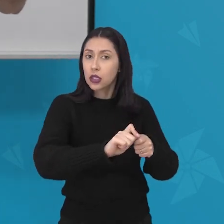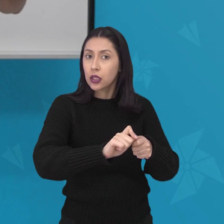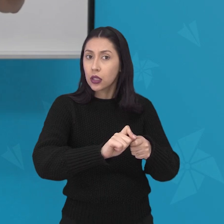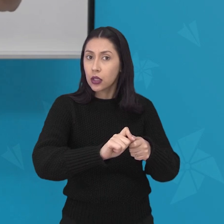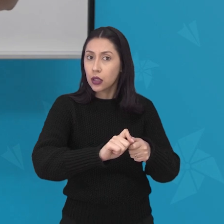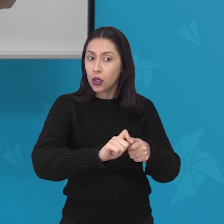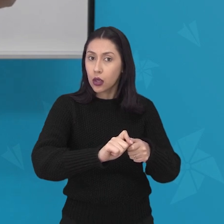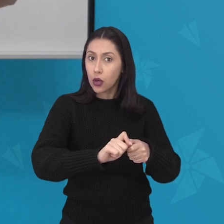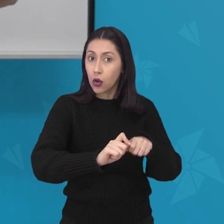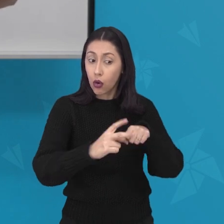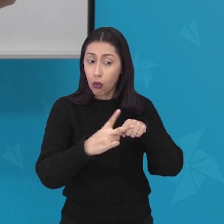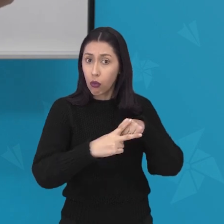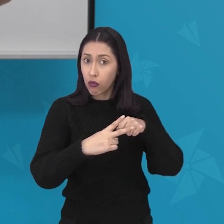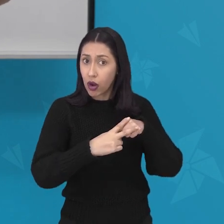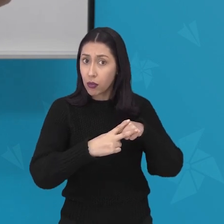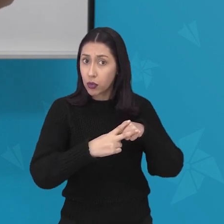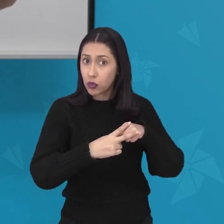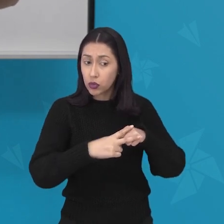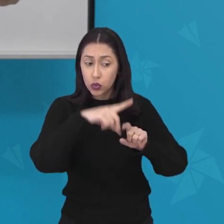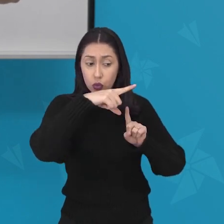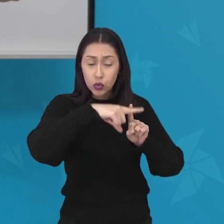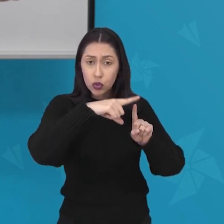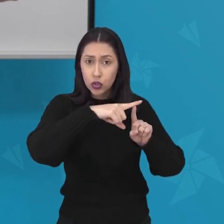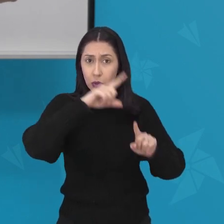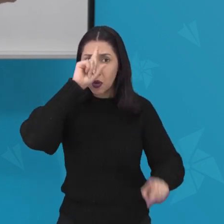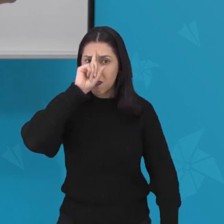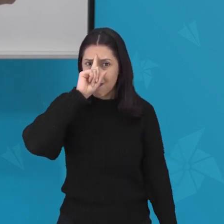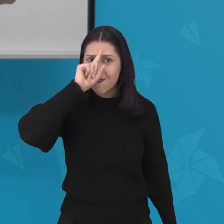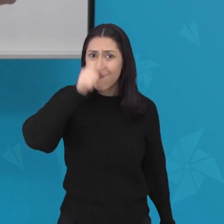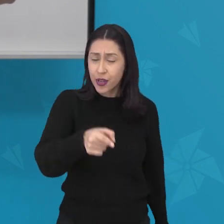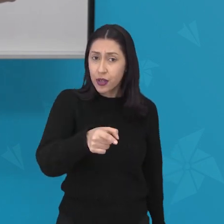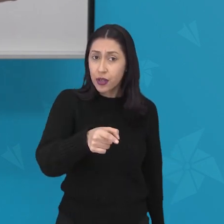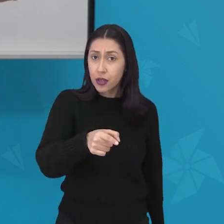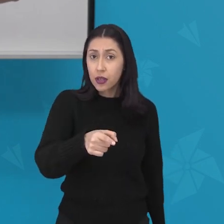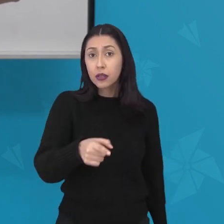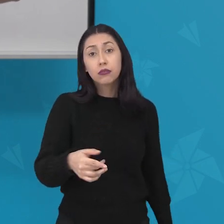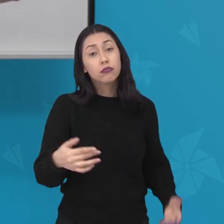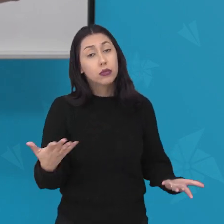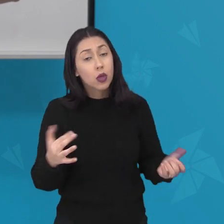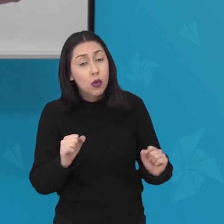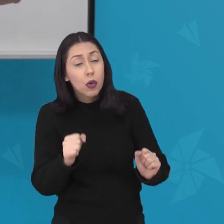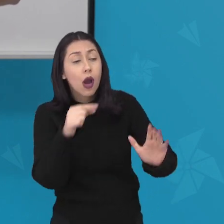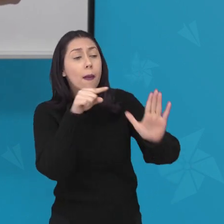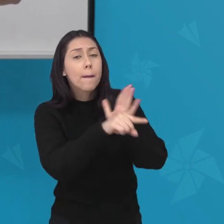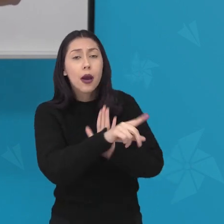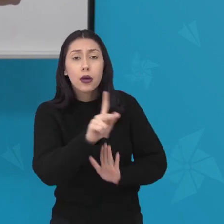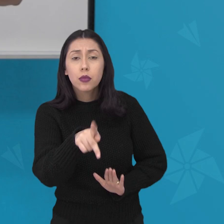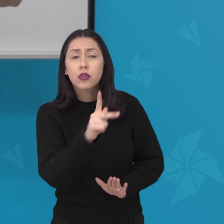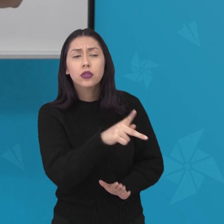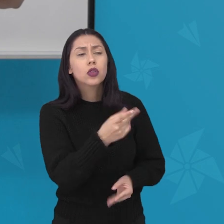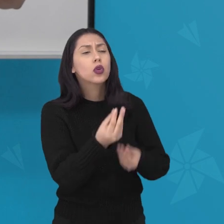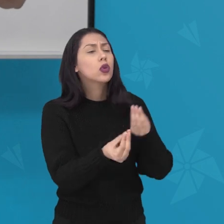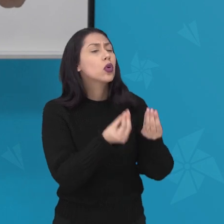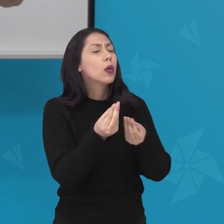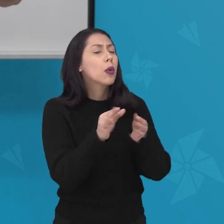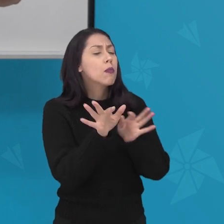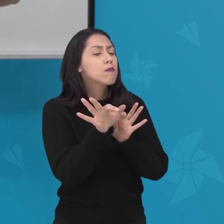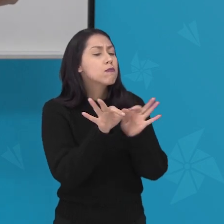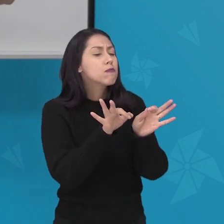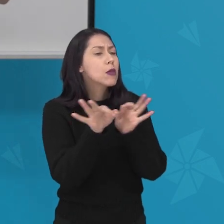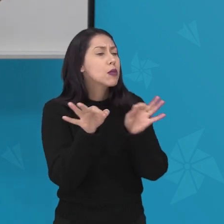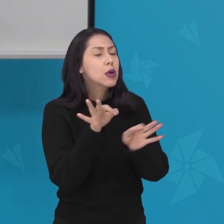faze, é uma boa entrada para você perguntar ao seu professor de português como é que nós construímos